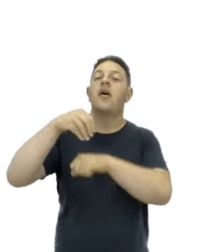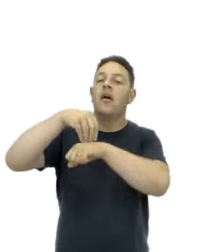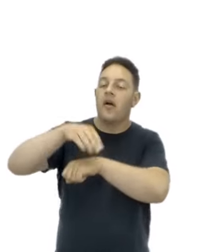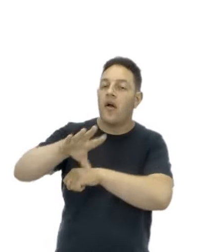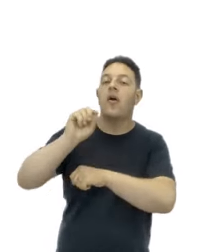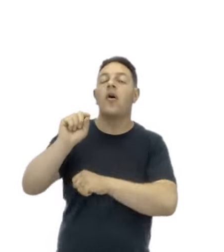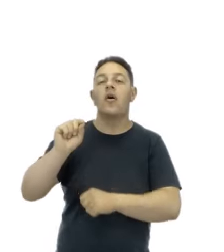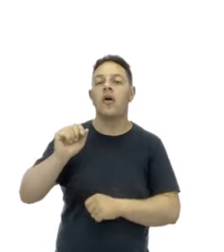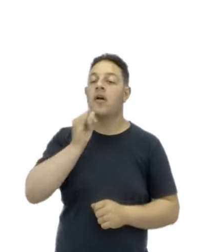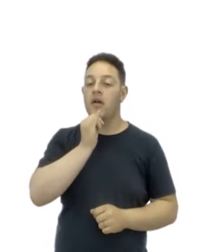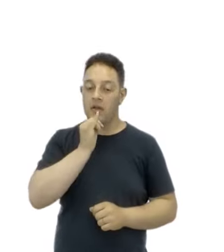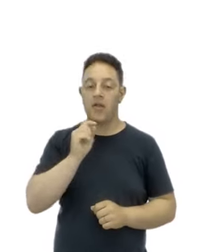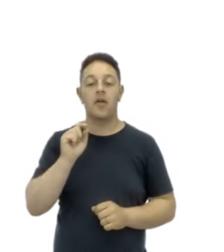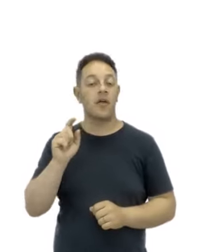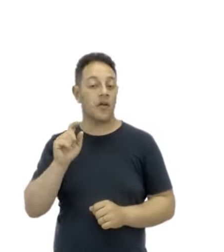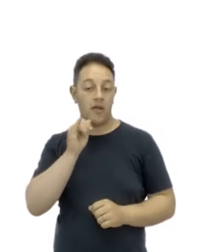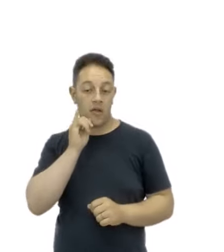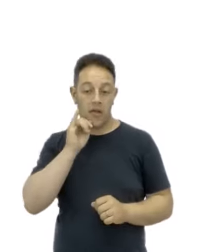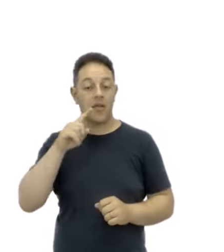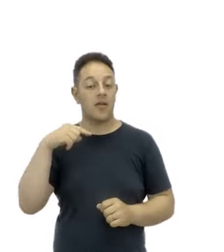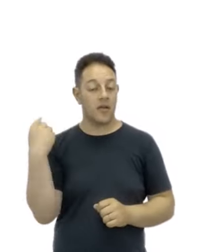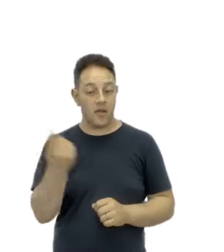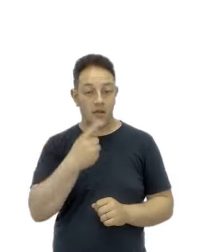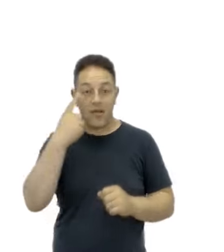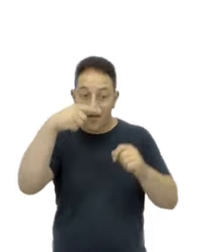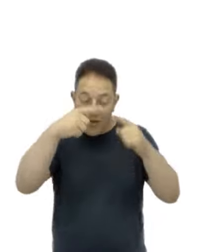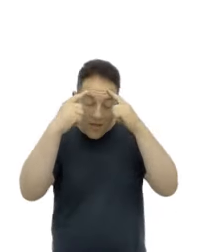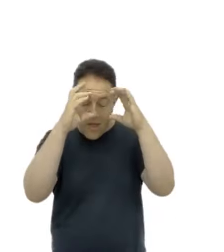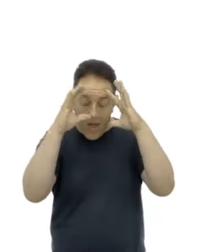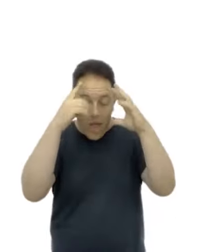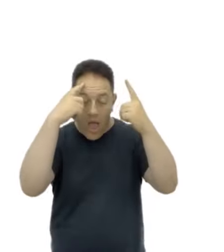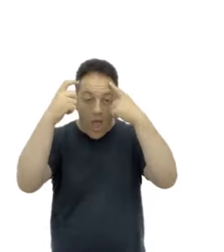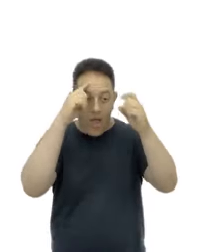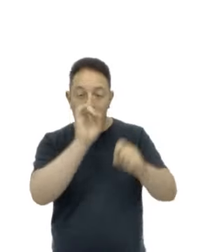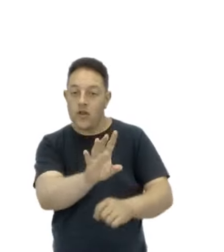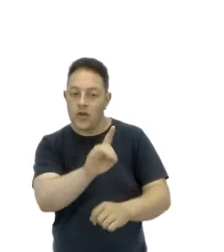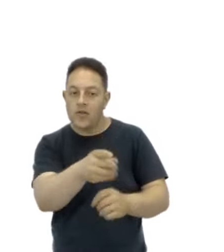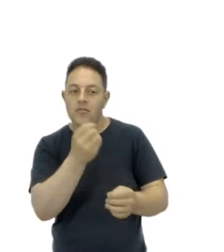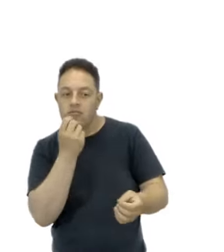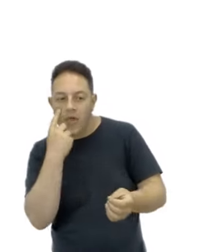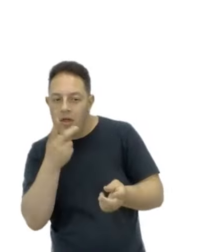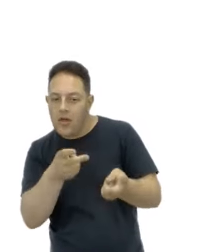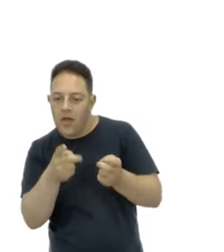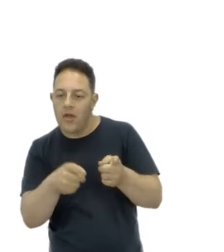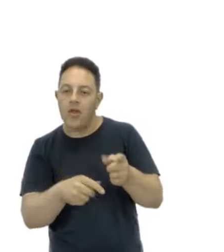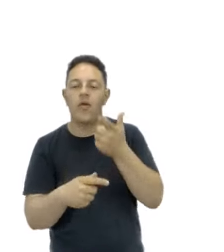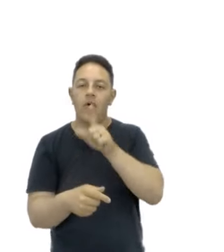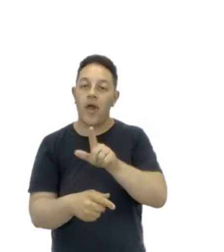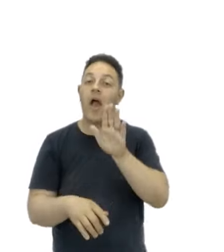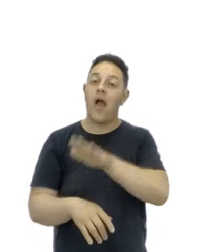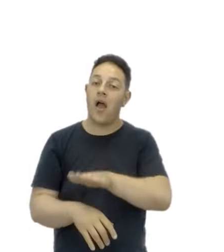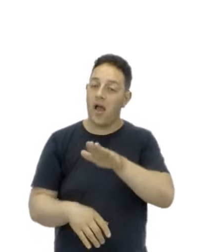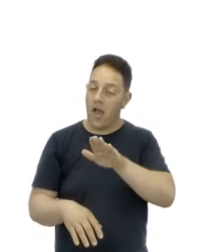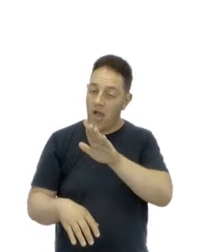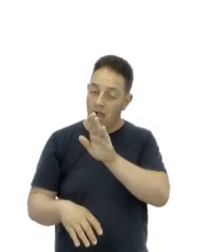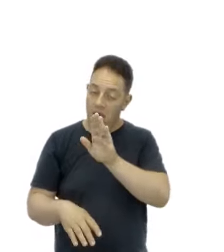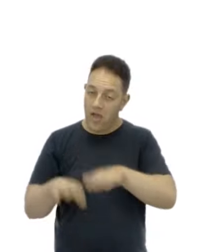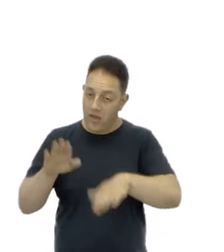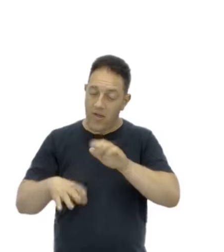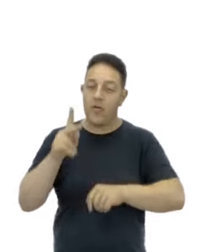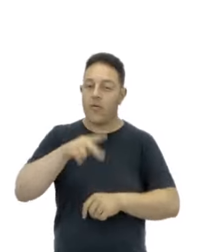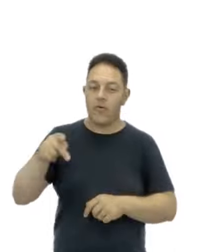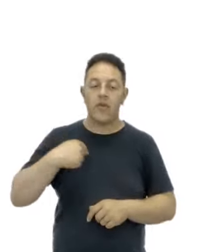reflexões, para que as ideias das crianças sejam consideradas. Às vezes o professor tem uma ideia sobre